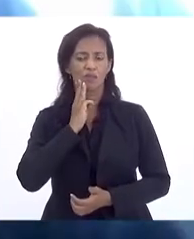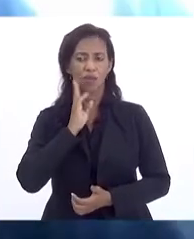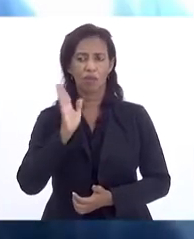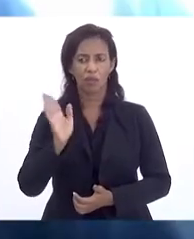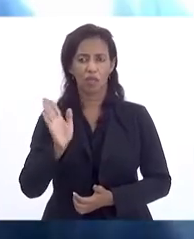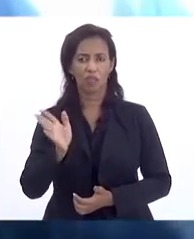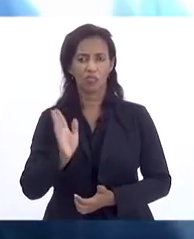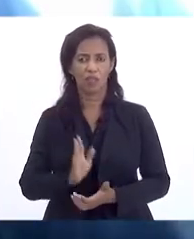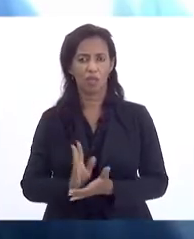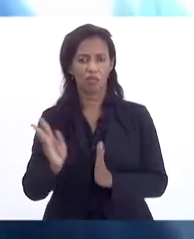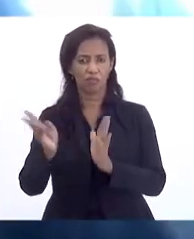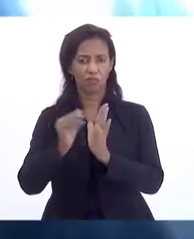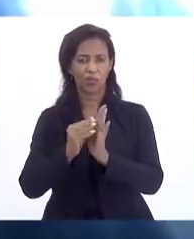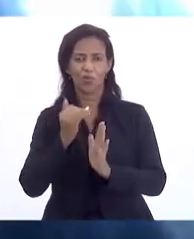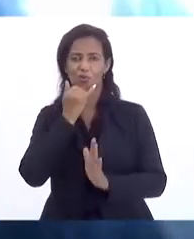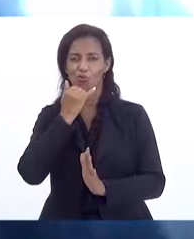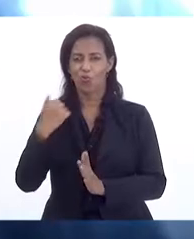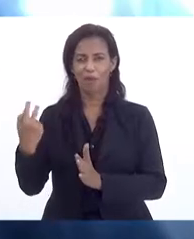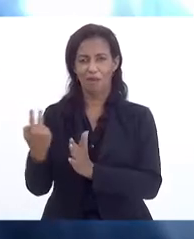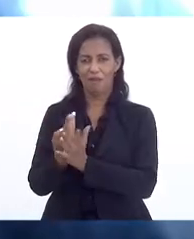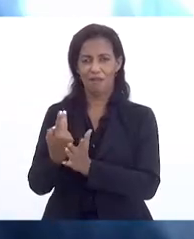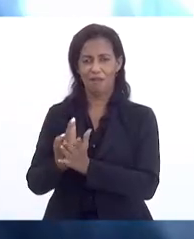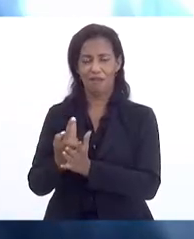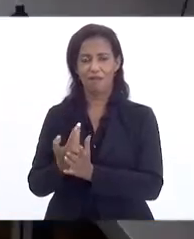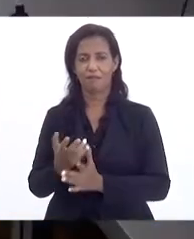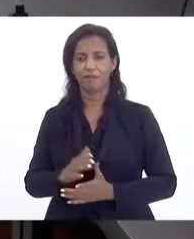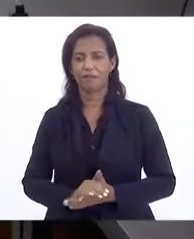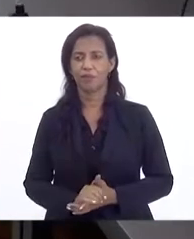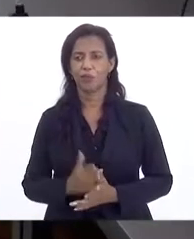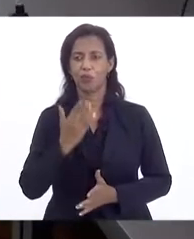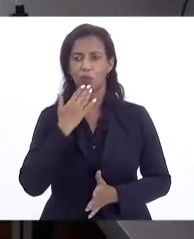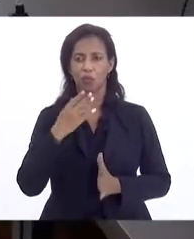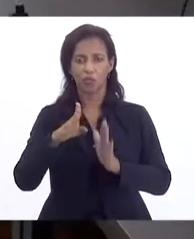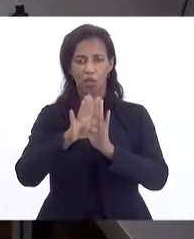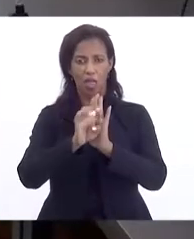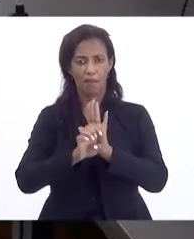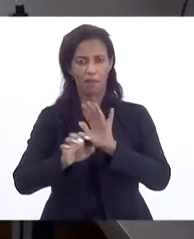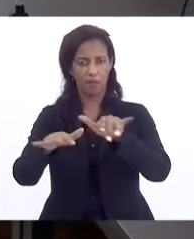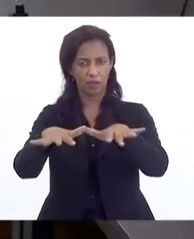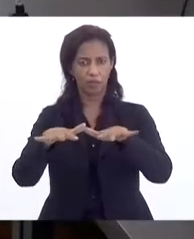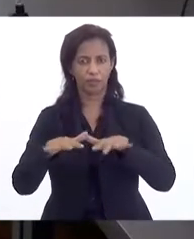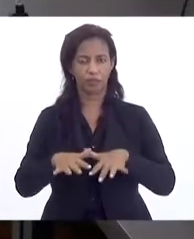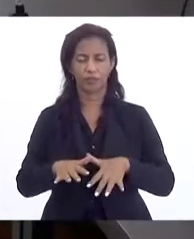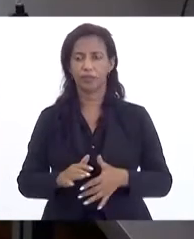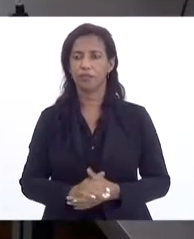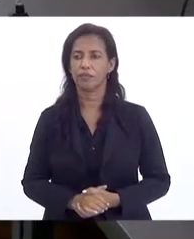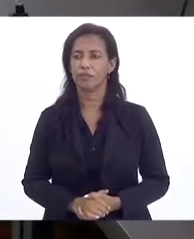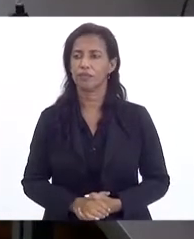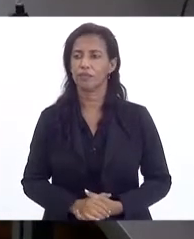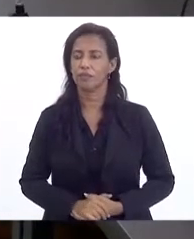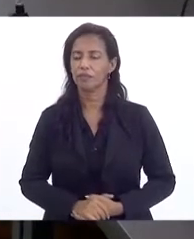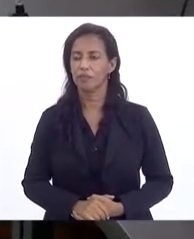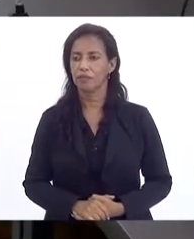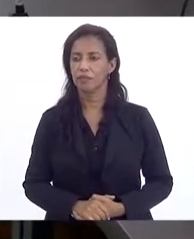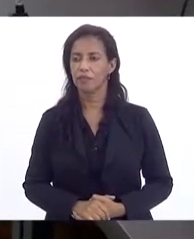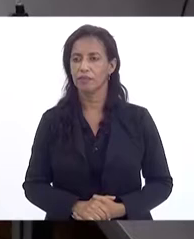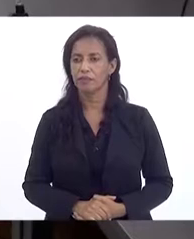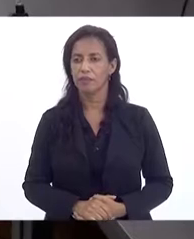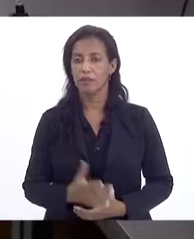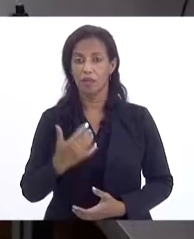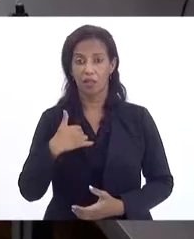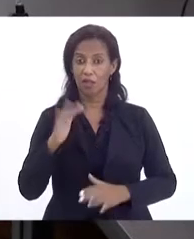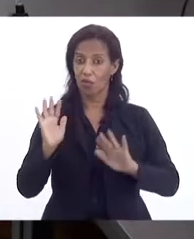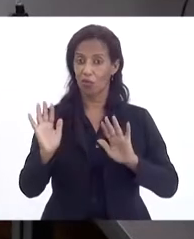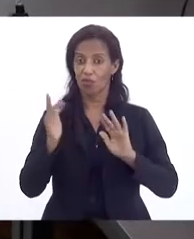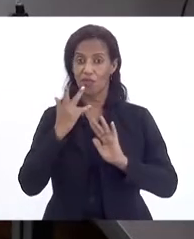Lá no... Não, eu que errei. Eu vou propor as emendas em plenário, então. Vou tentar ouvir. Marcos, não quer dizer que eu concordo